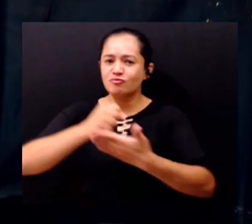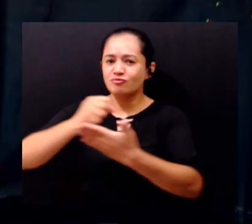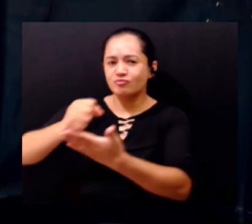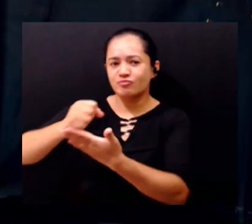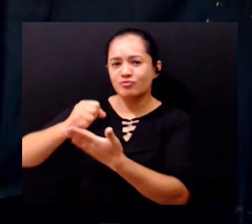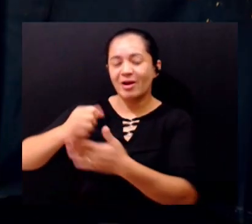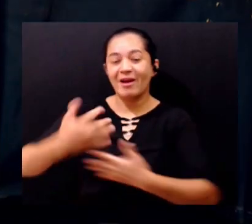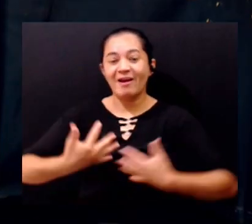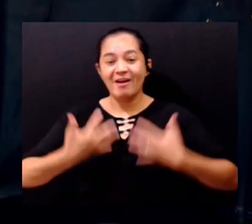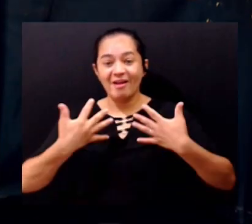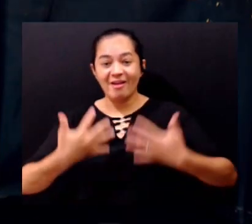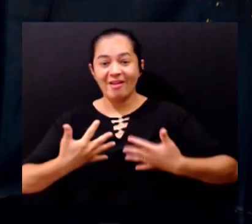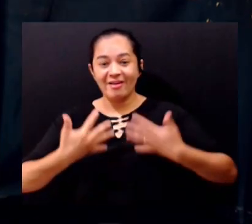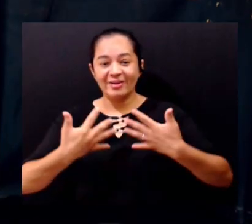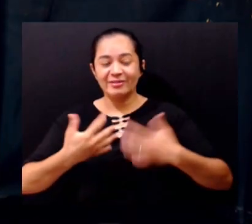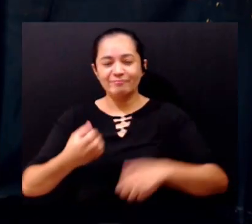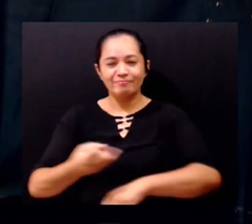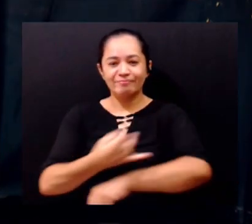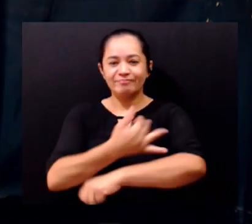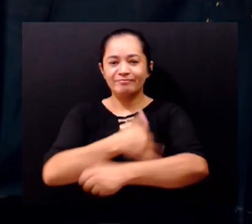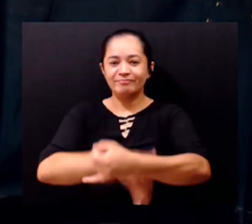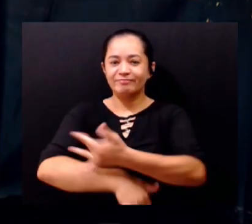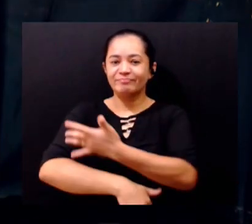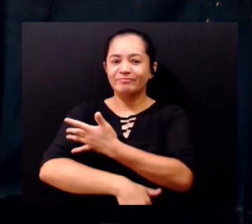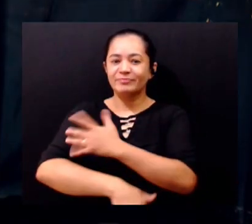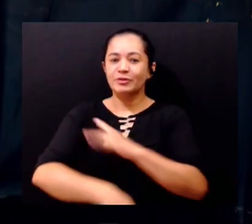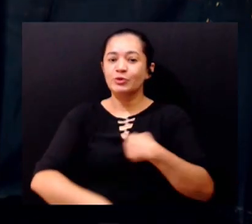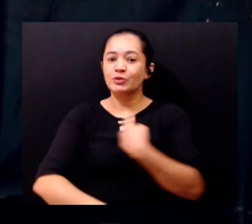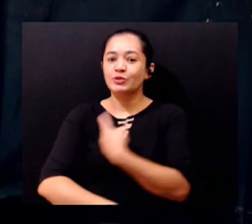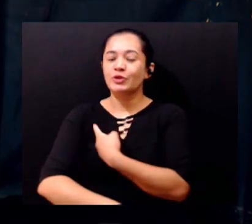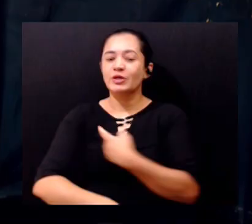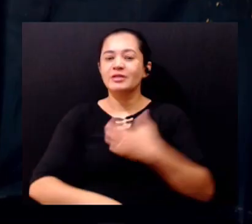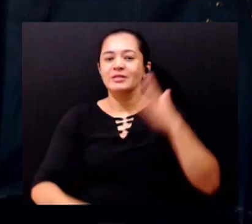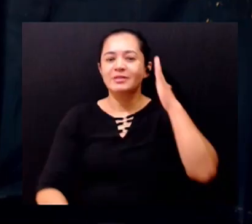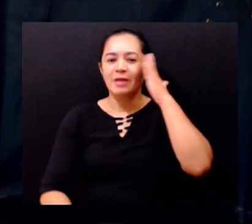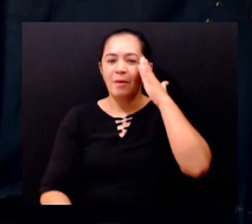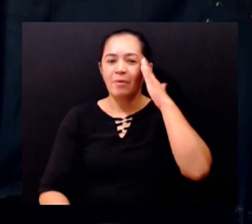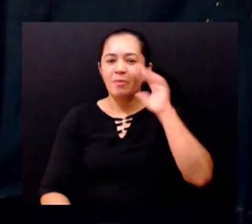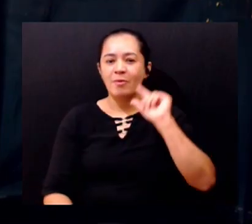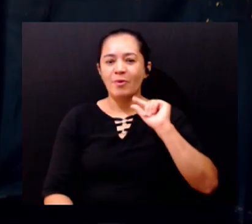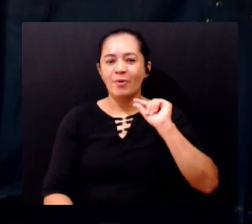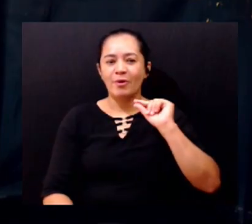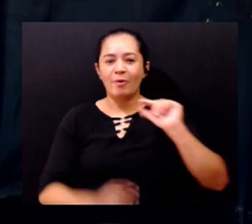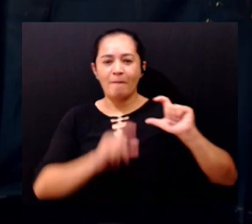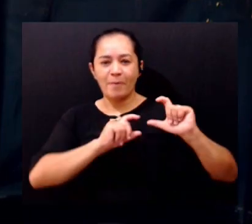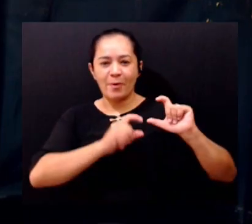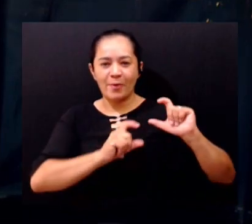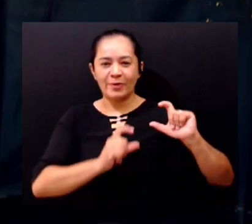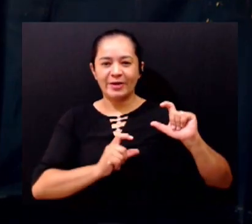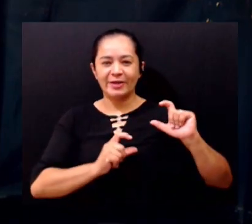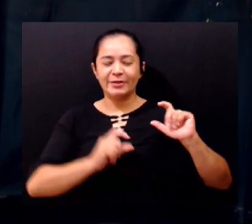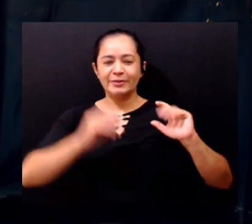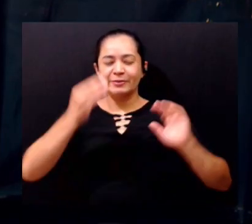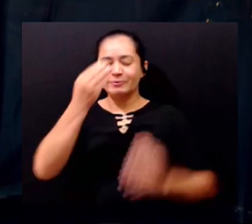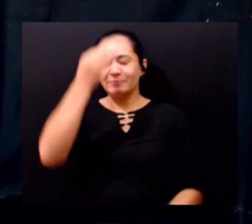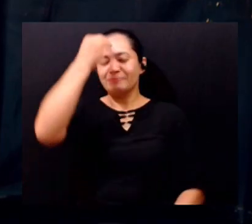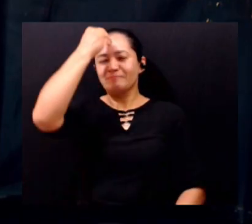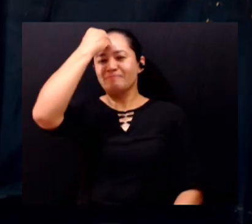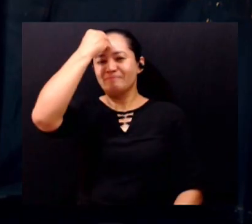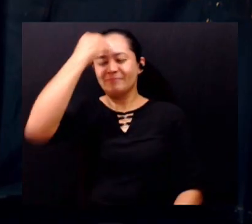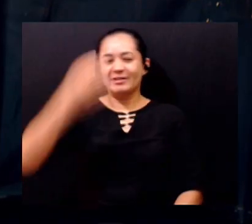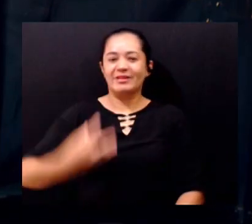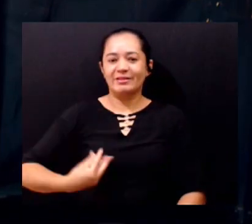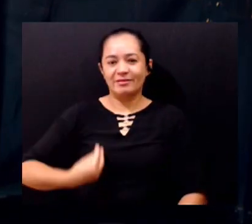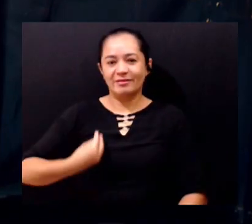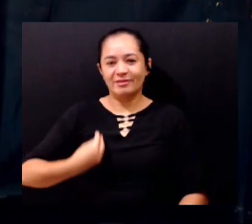e emoção. A gente sabe que quadrinhos é algo assim que está na nossa memória, na nossa vida, e eu acho que